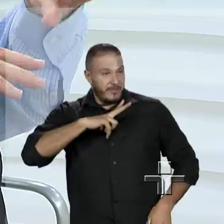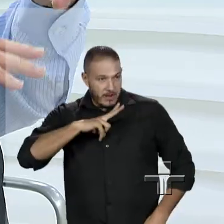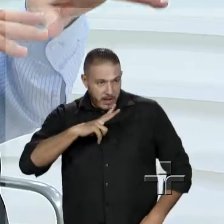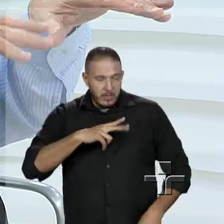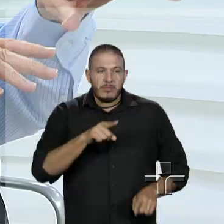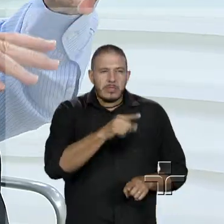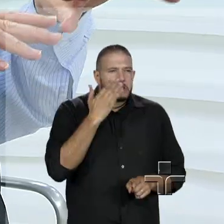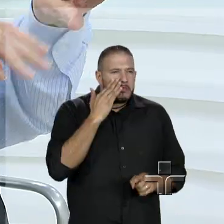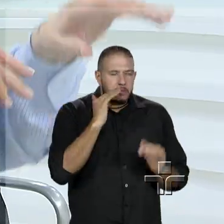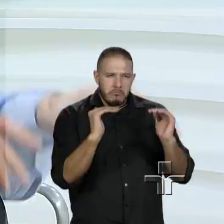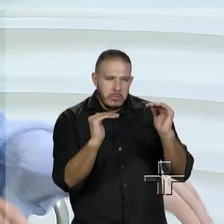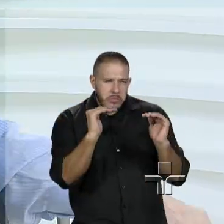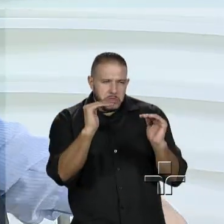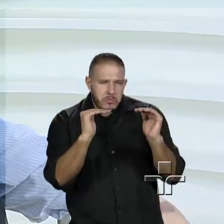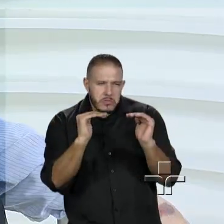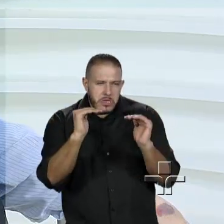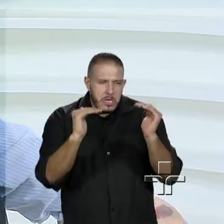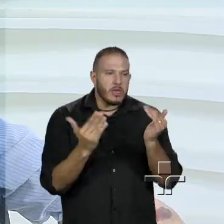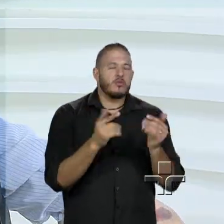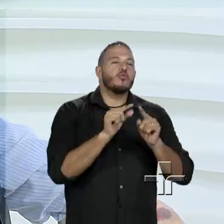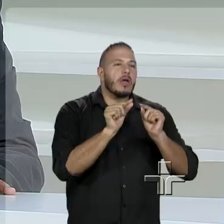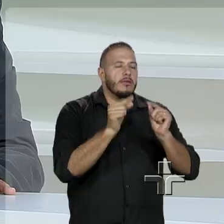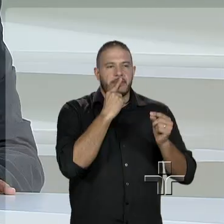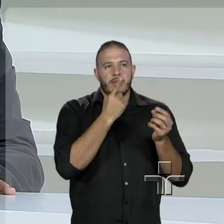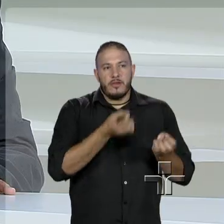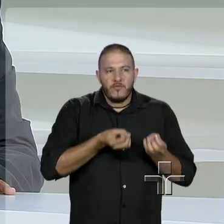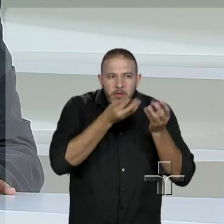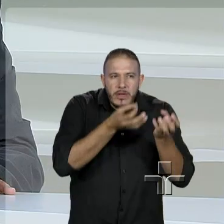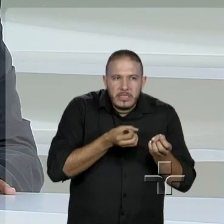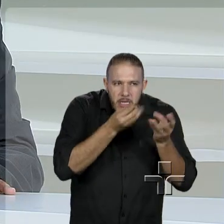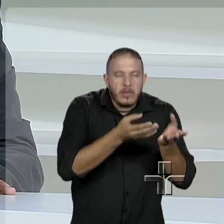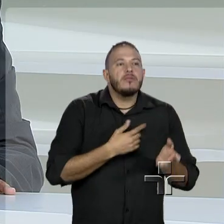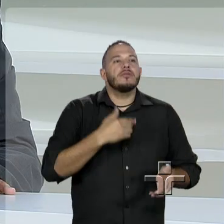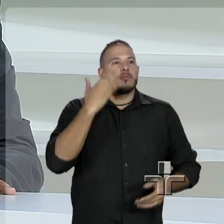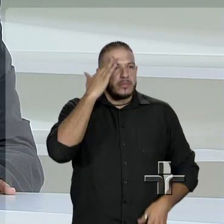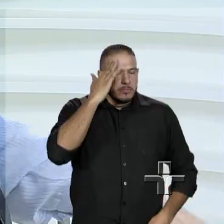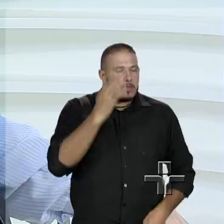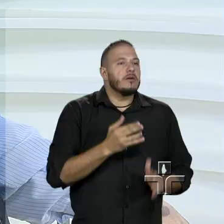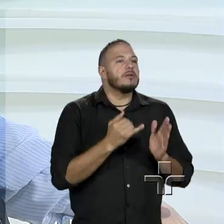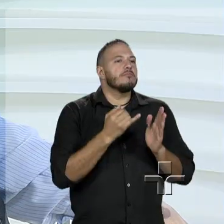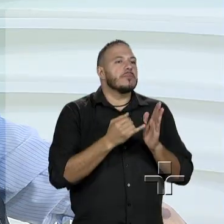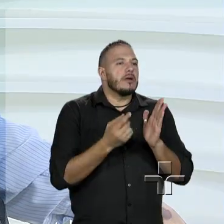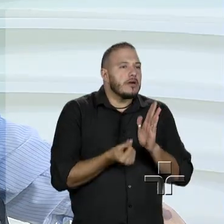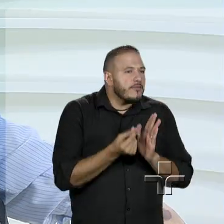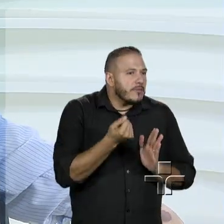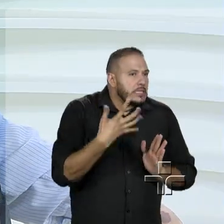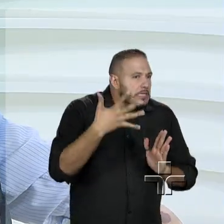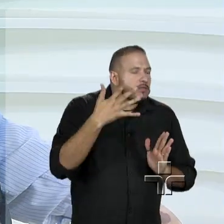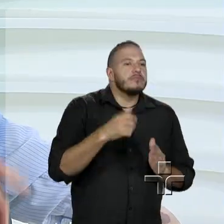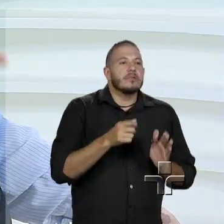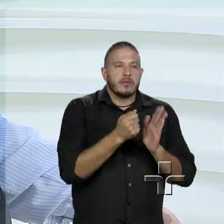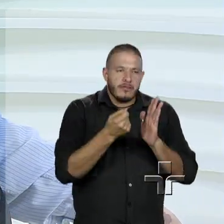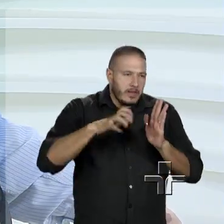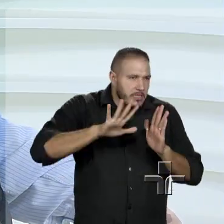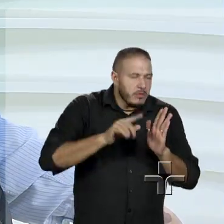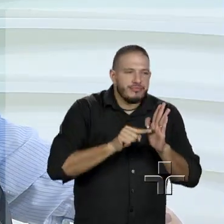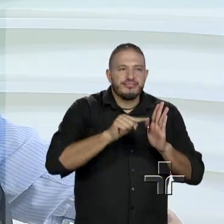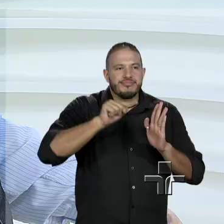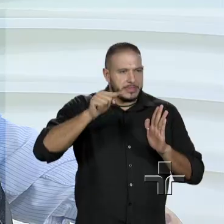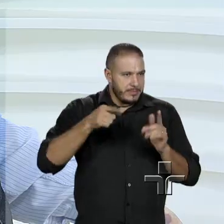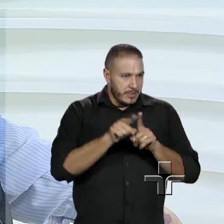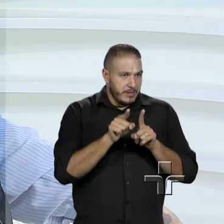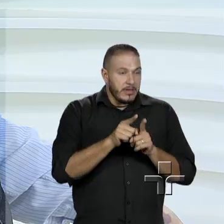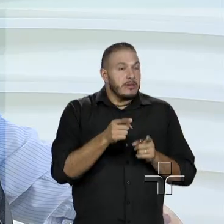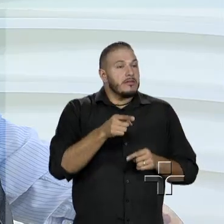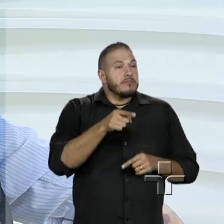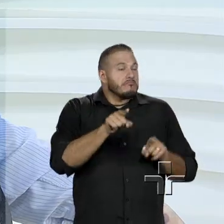menos o equivalente em informação, para você emparelhar as remunerações. E ainda